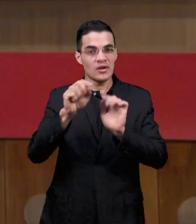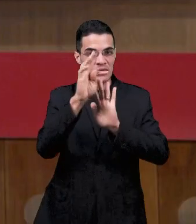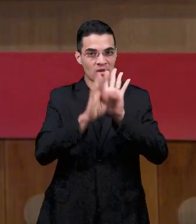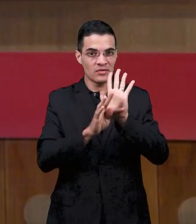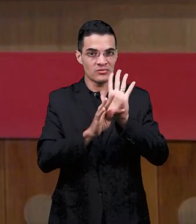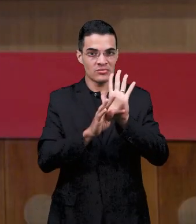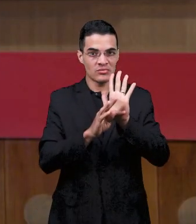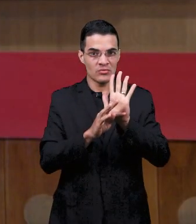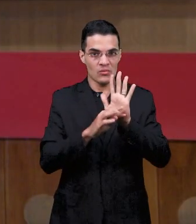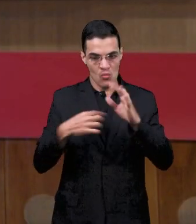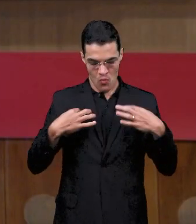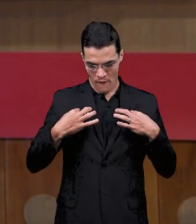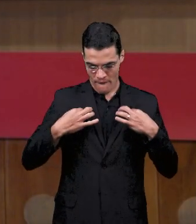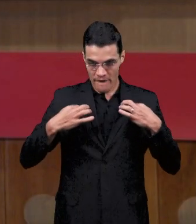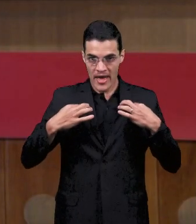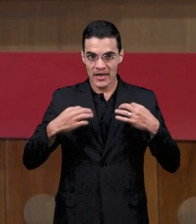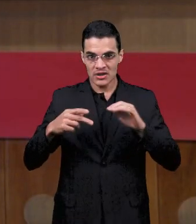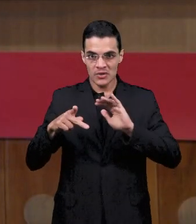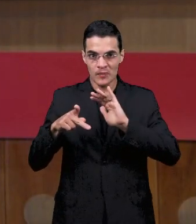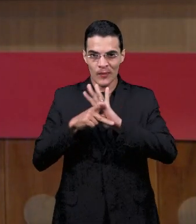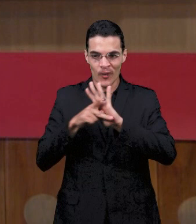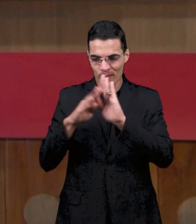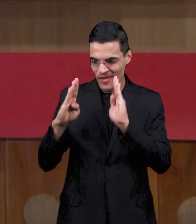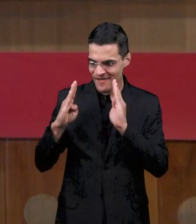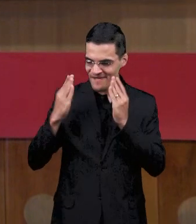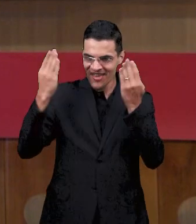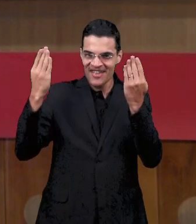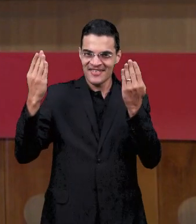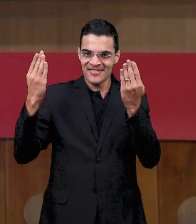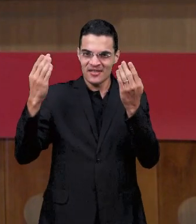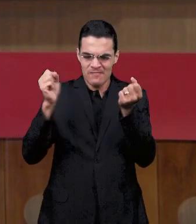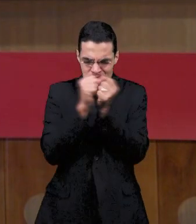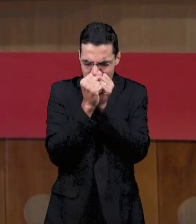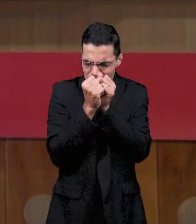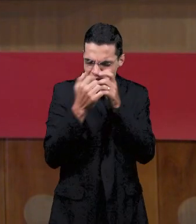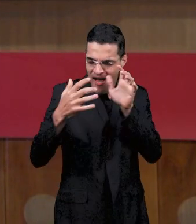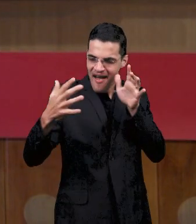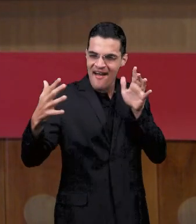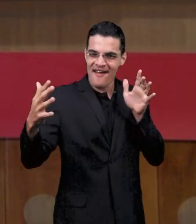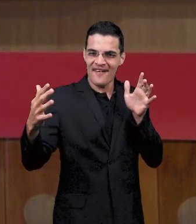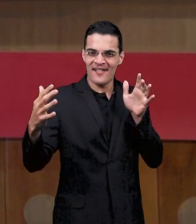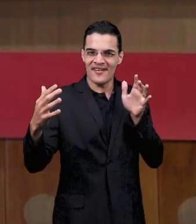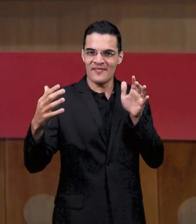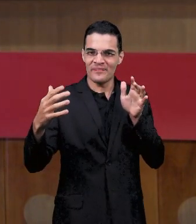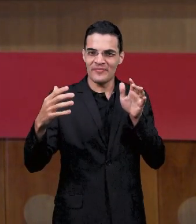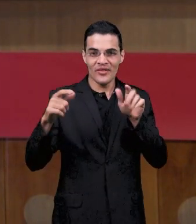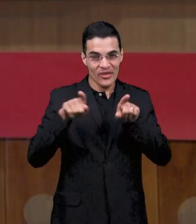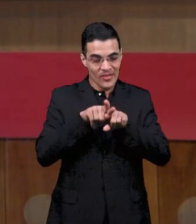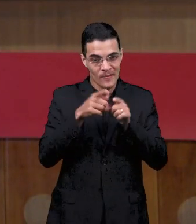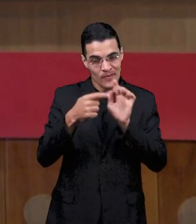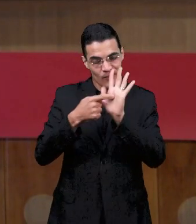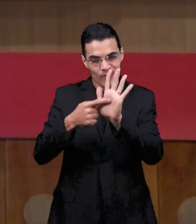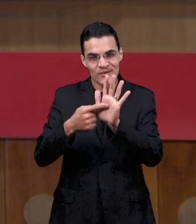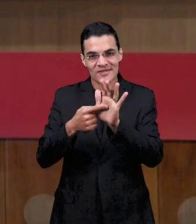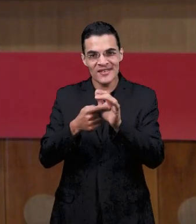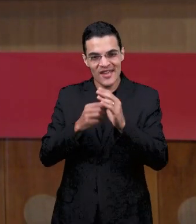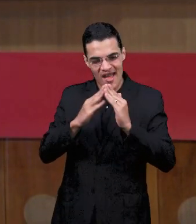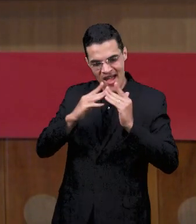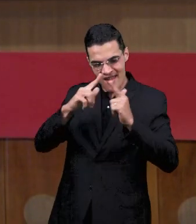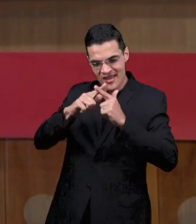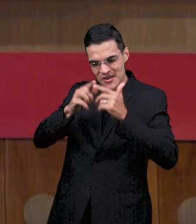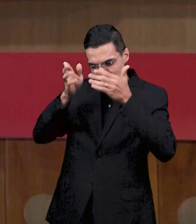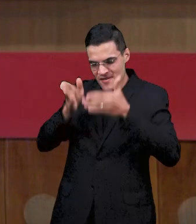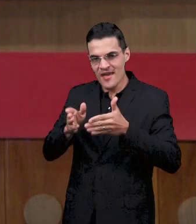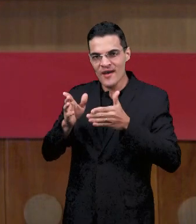A igreja, ela se prepara para sair dos seus aposentos e nos ares se encontrar